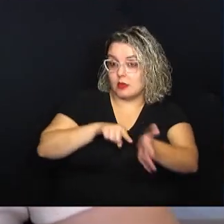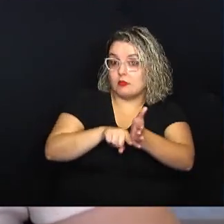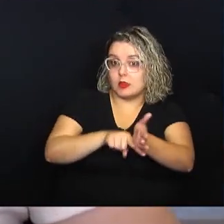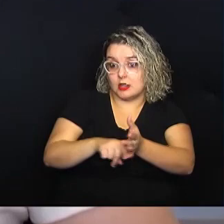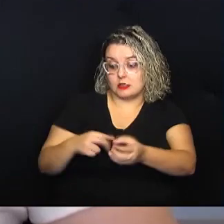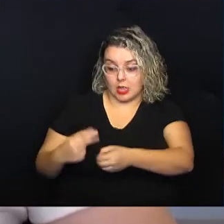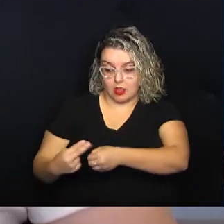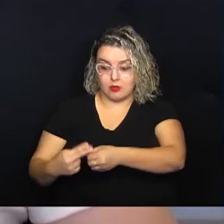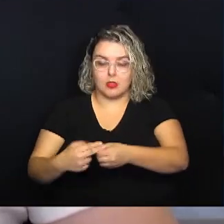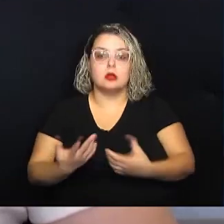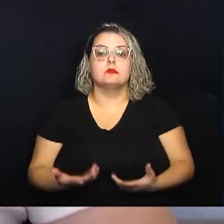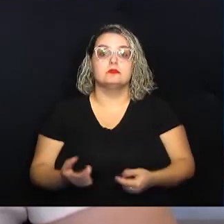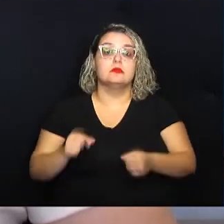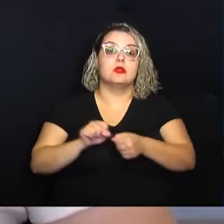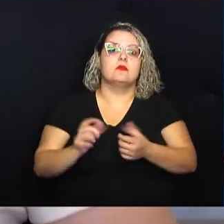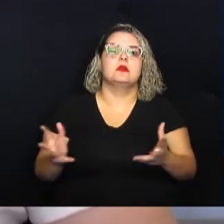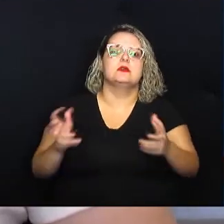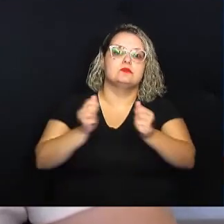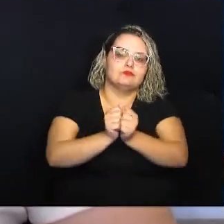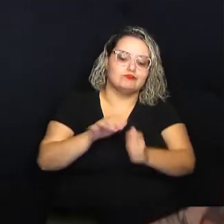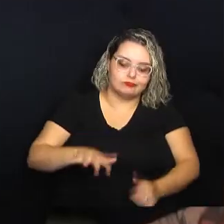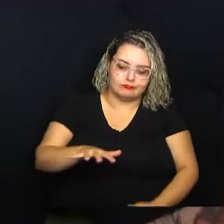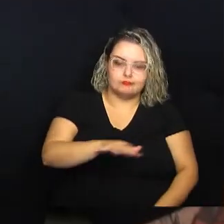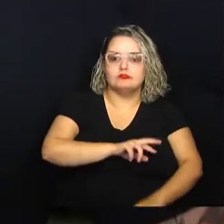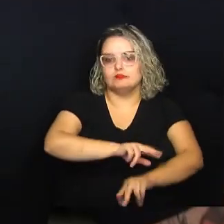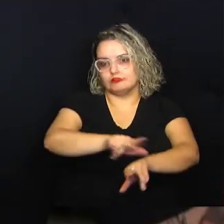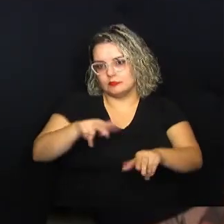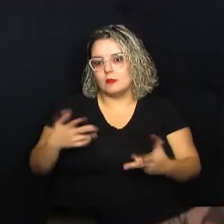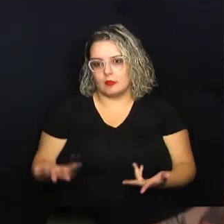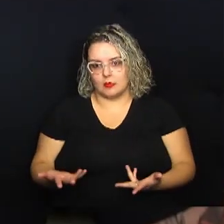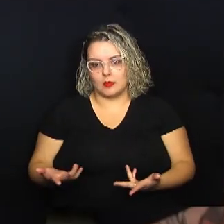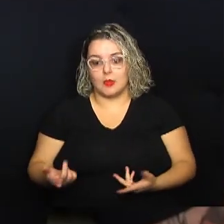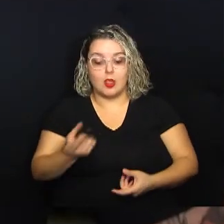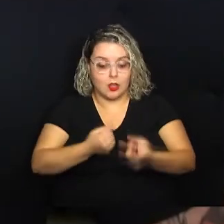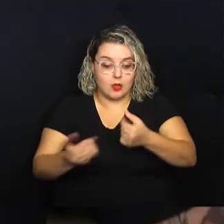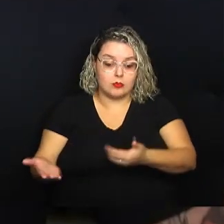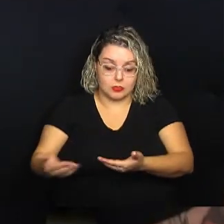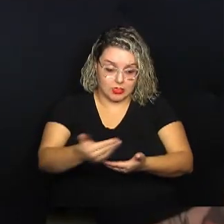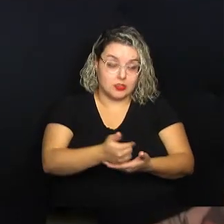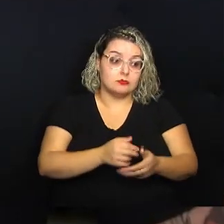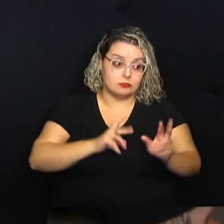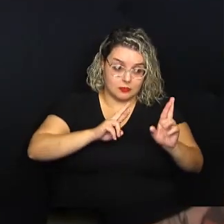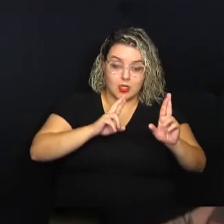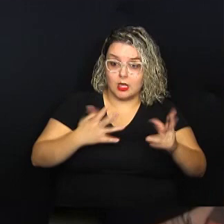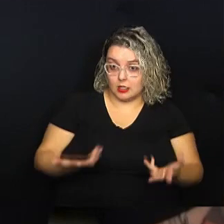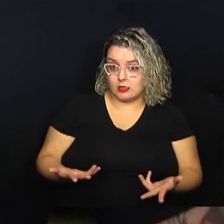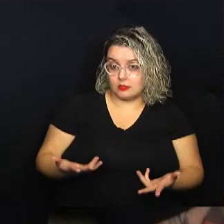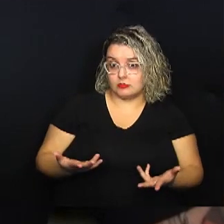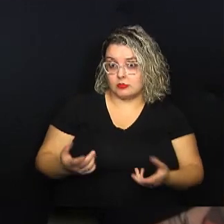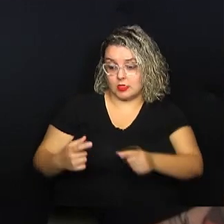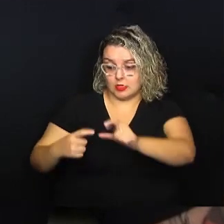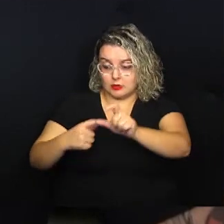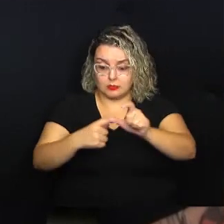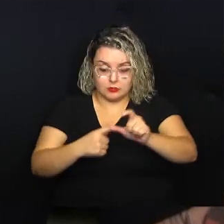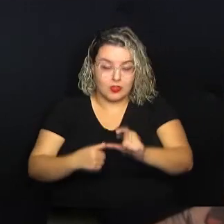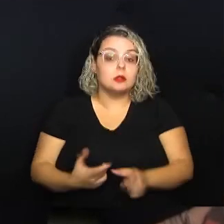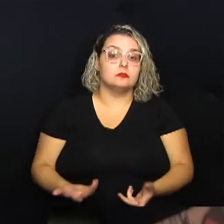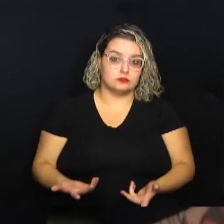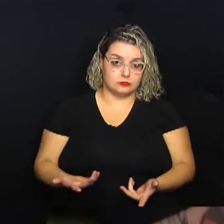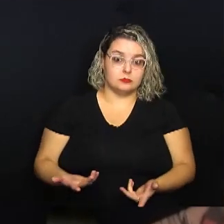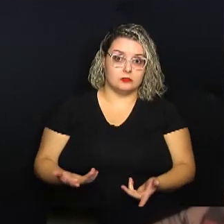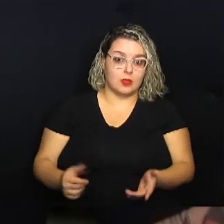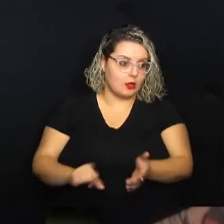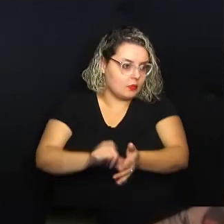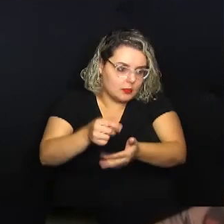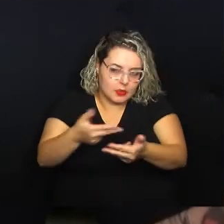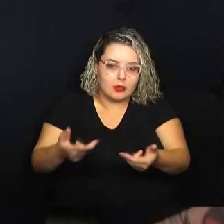Unicamp, né? Tá fazendo essa junção das áreas, das diferentes áreas. O dinheiro arrecadado que a gente espera desse quadrinho, a primeira coisa que a